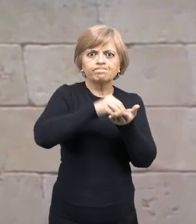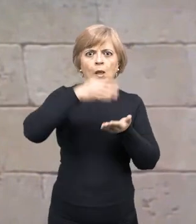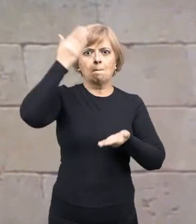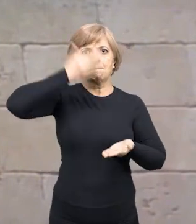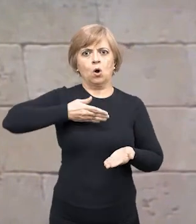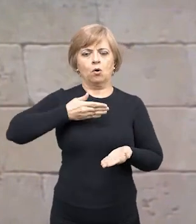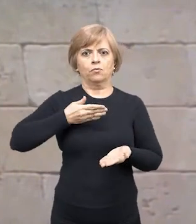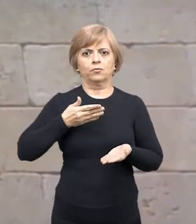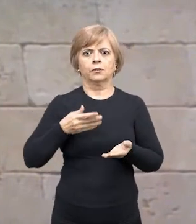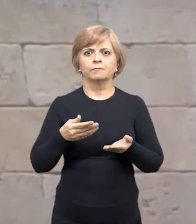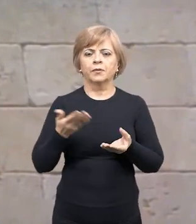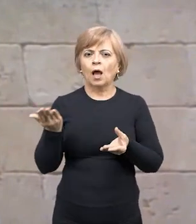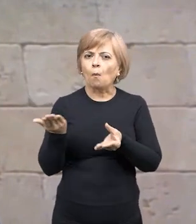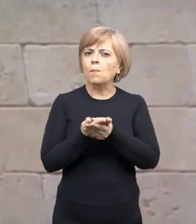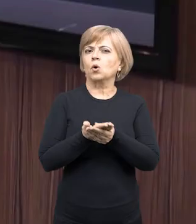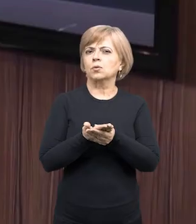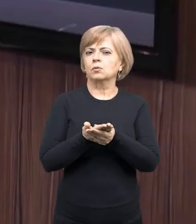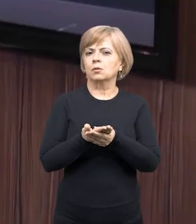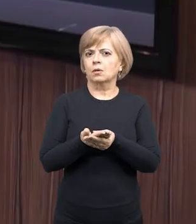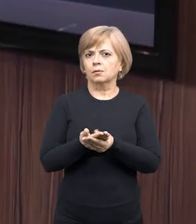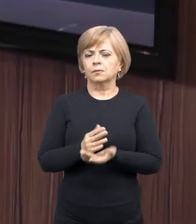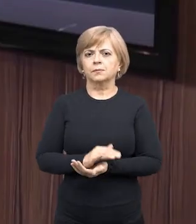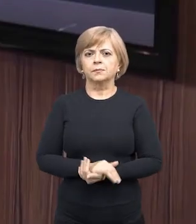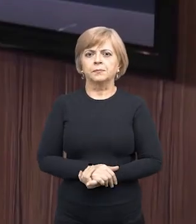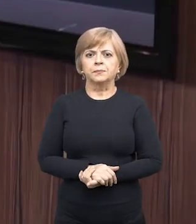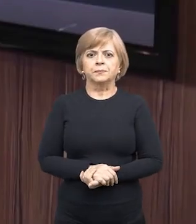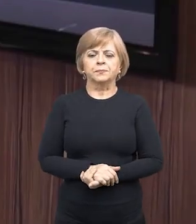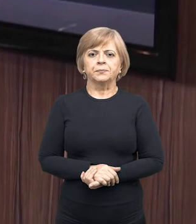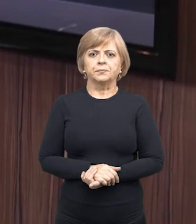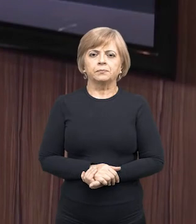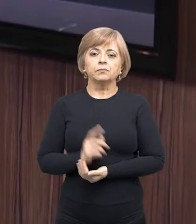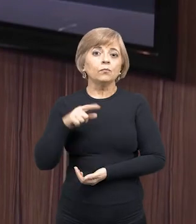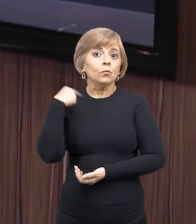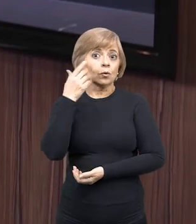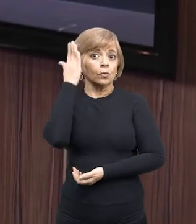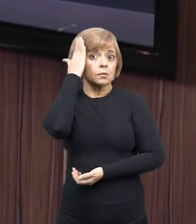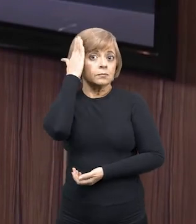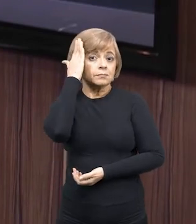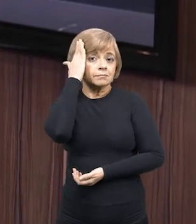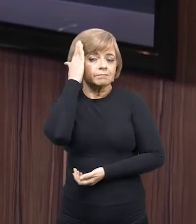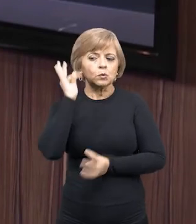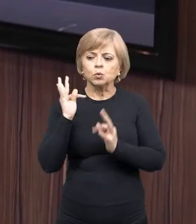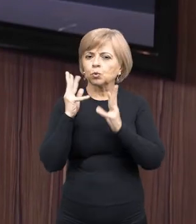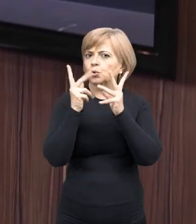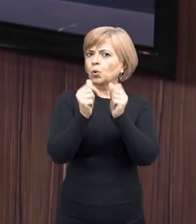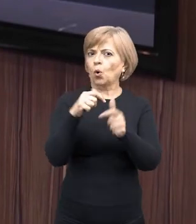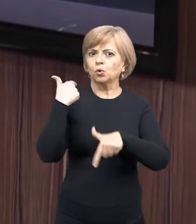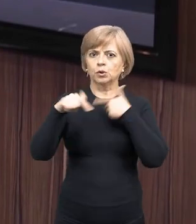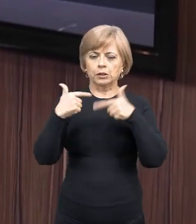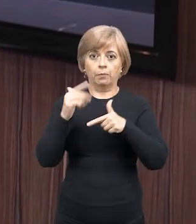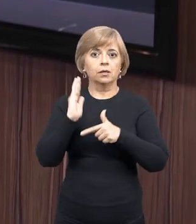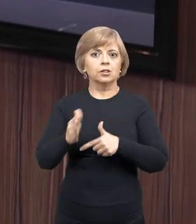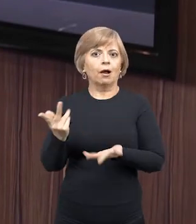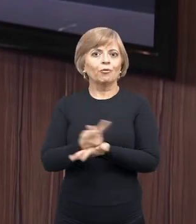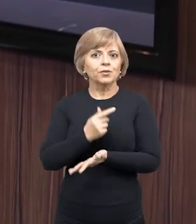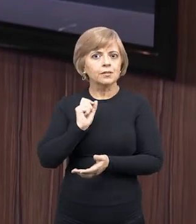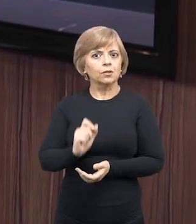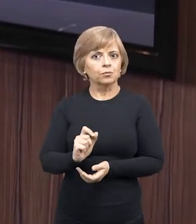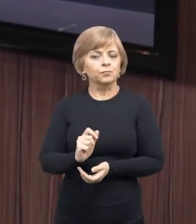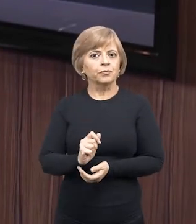dano erário ainda maior acontecesse. Promotor, a gente sabe que todo esse trabalho que já foi feito pela